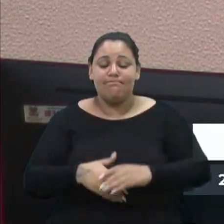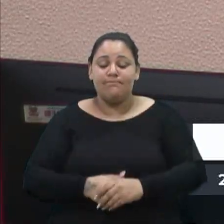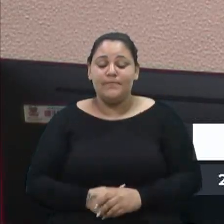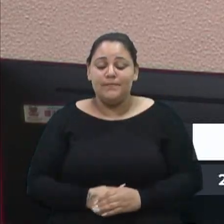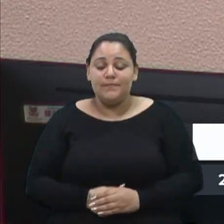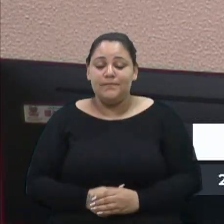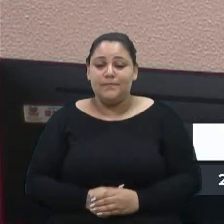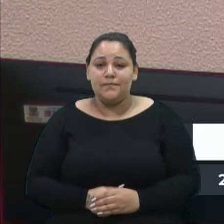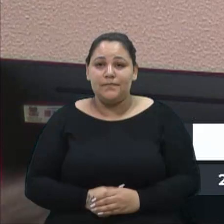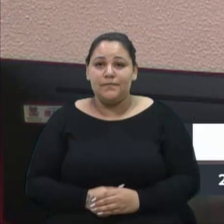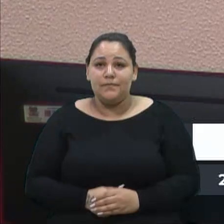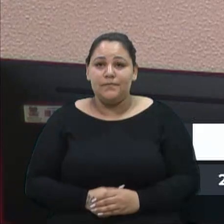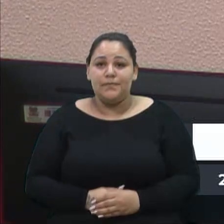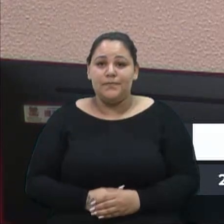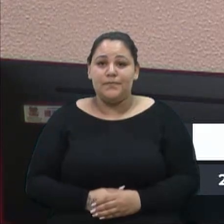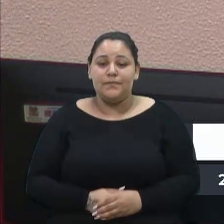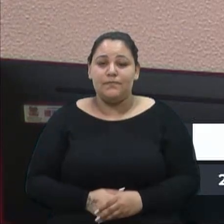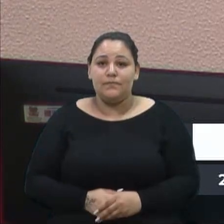Alguma outra questão?